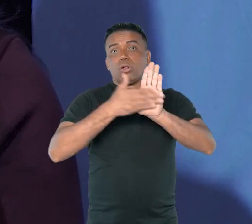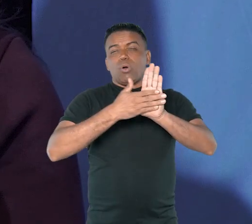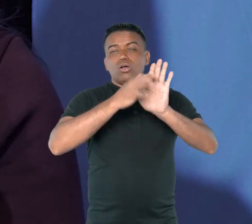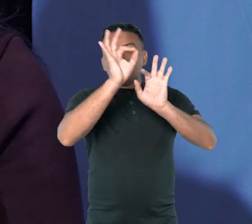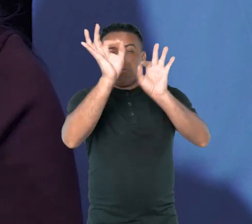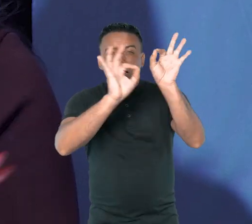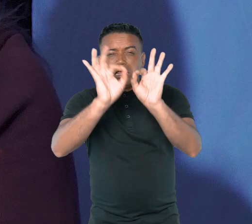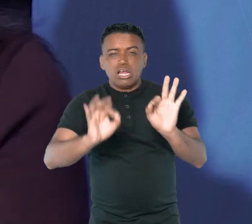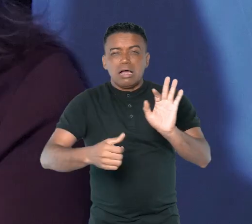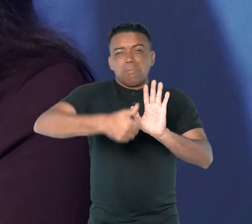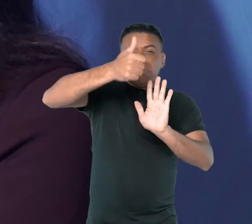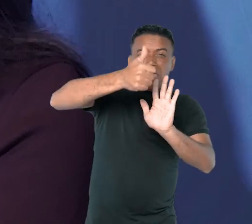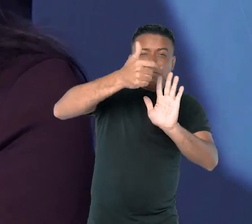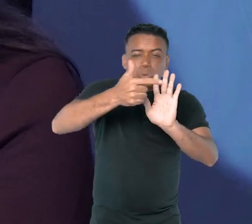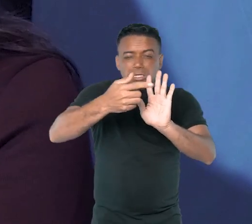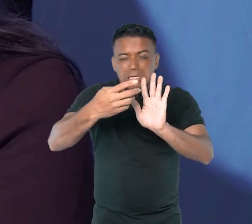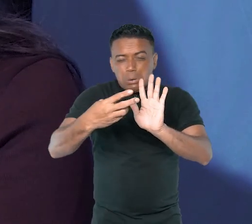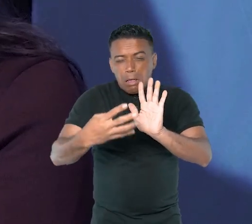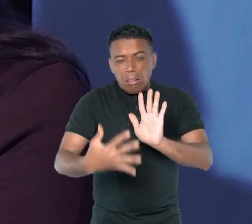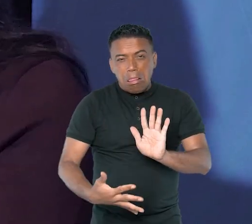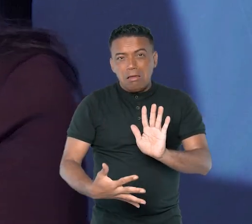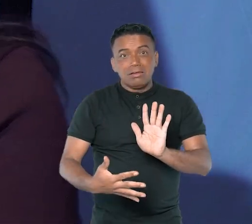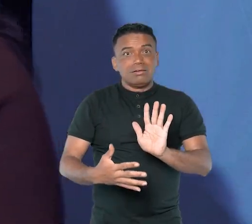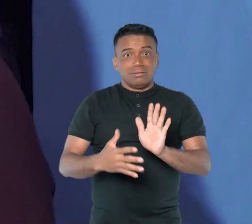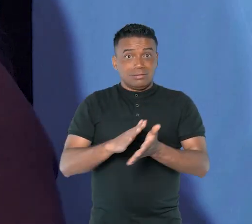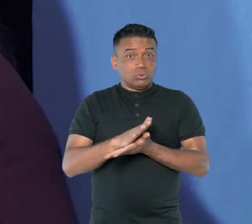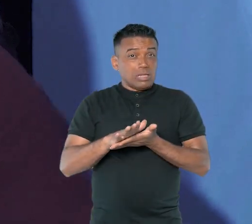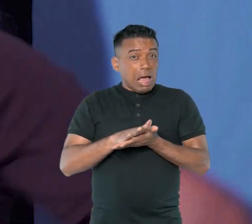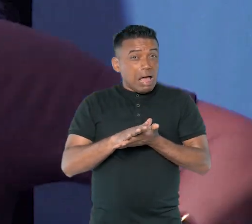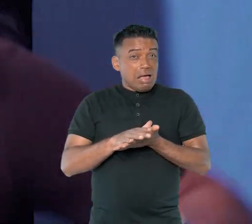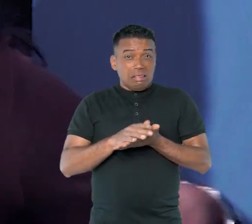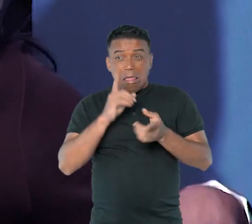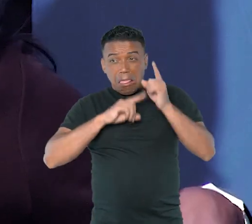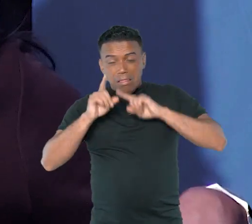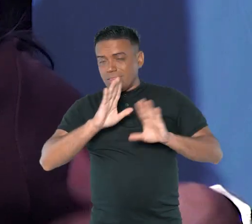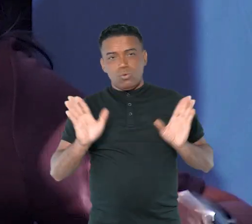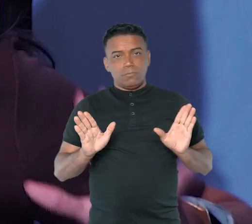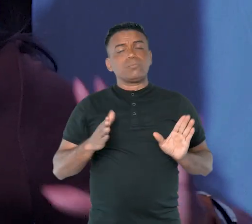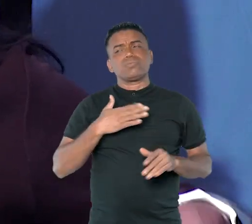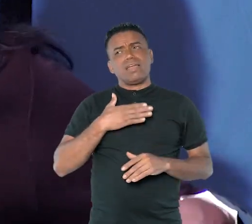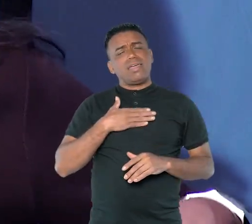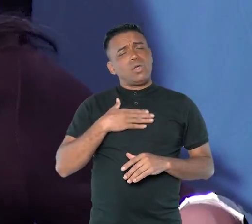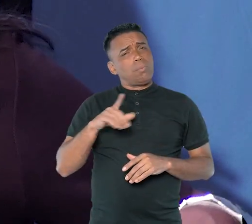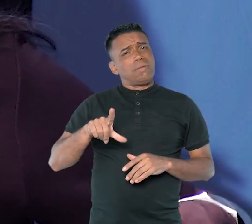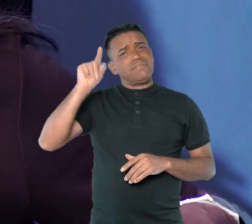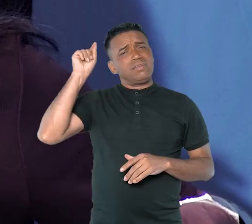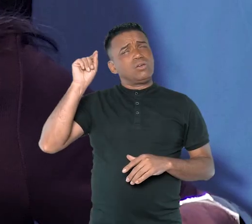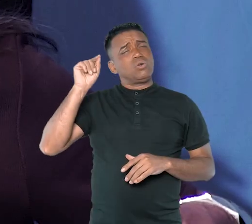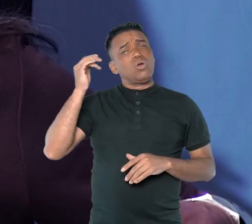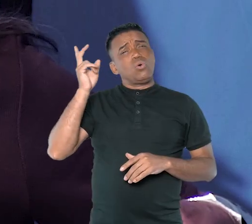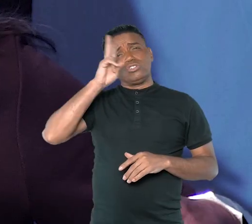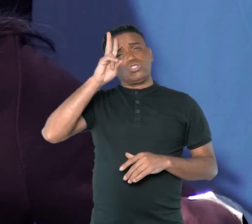nenhuma surpresa, sem nada fora do script, né, do roteiro. Eu prefiro, e eu conto muitas histórias no meu